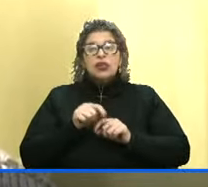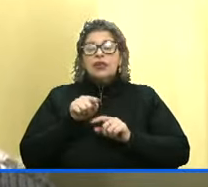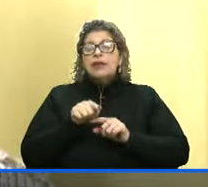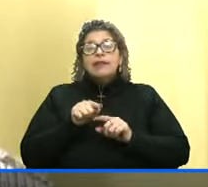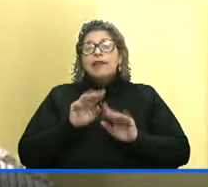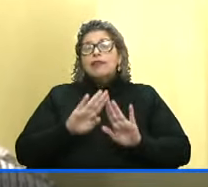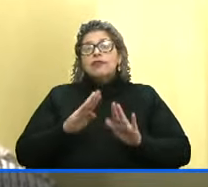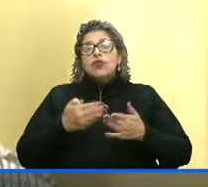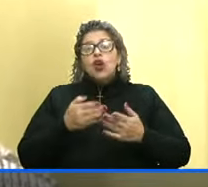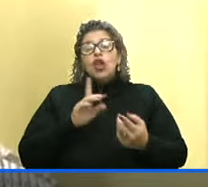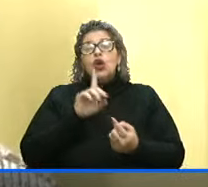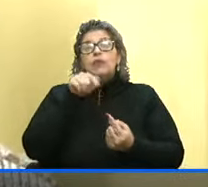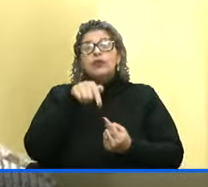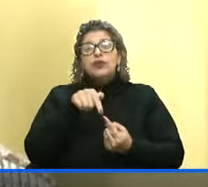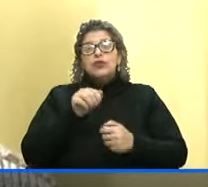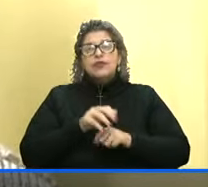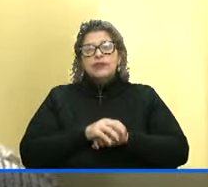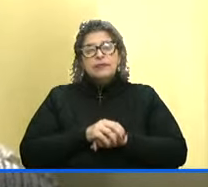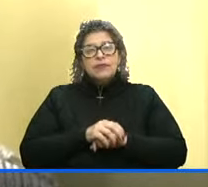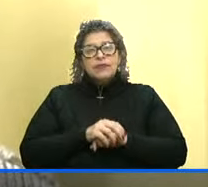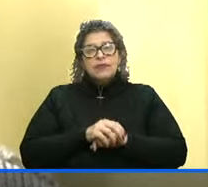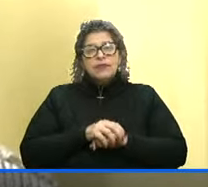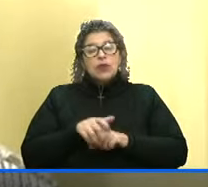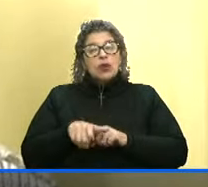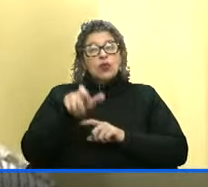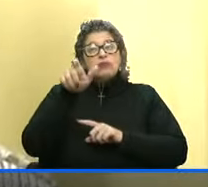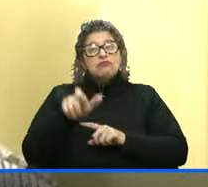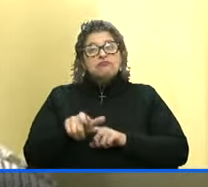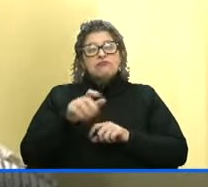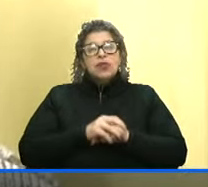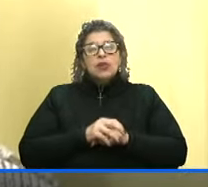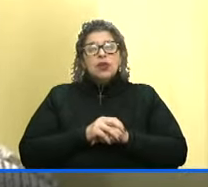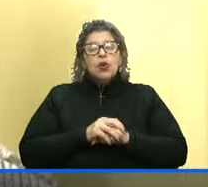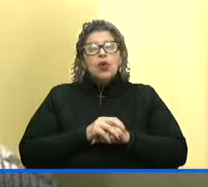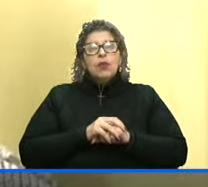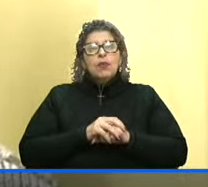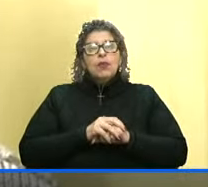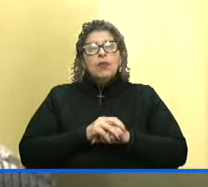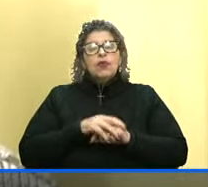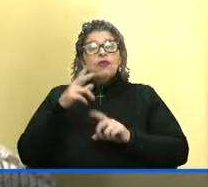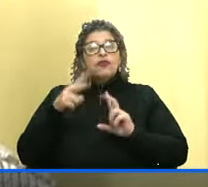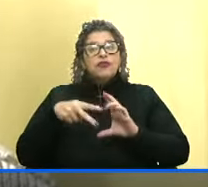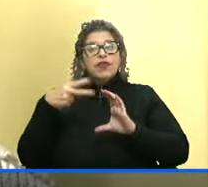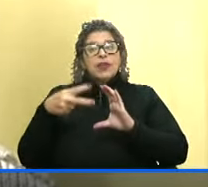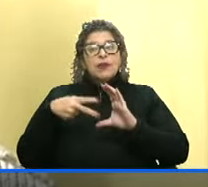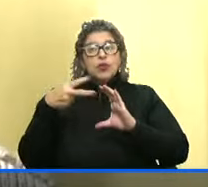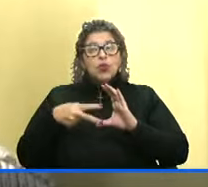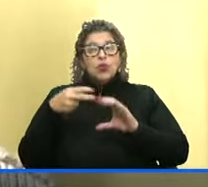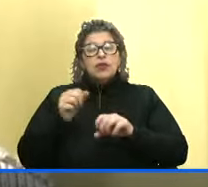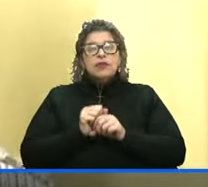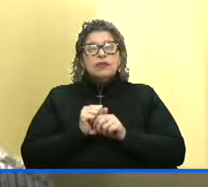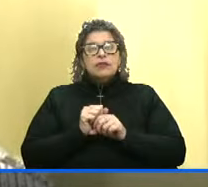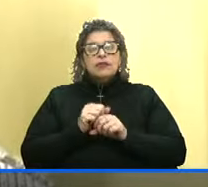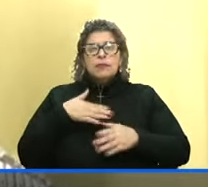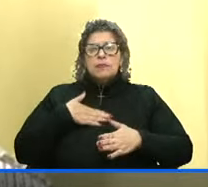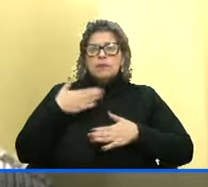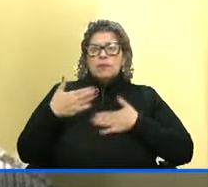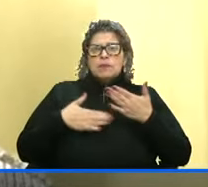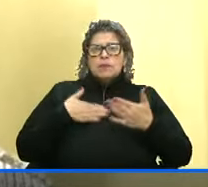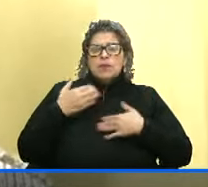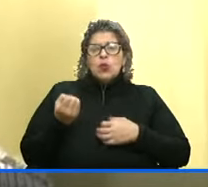objetiva. Eu fico, como membro da Comissão de Educação da Câmara de Vereadores, apavorado